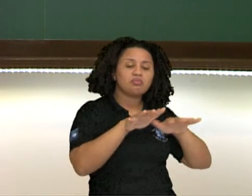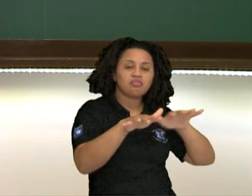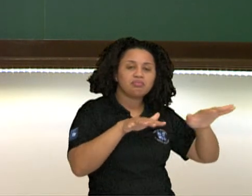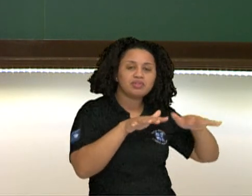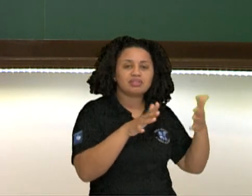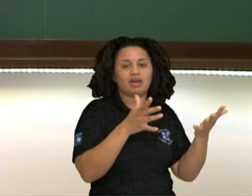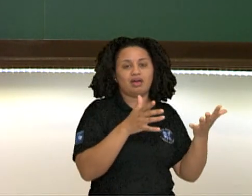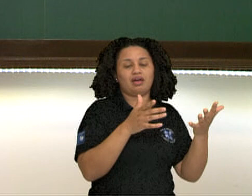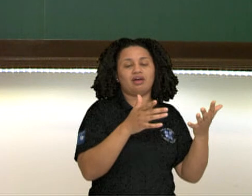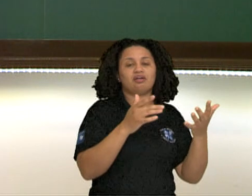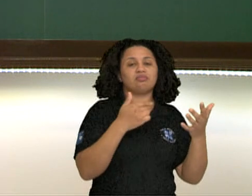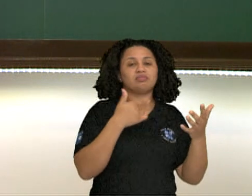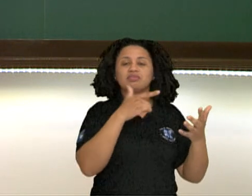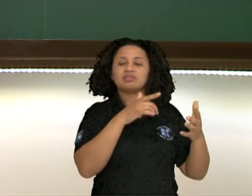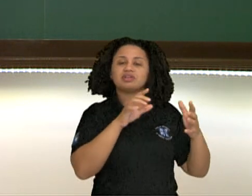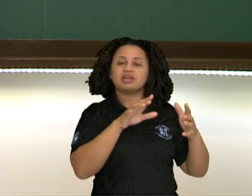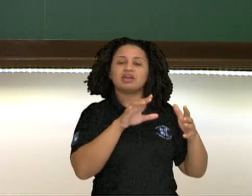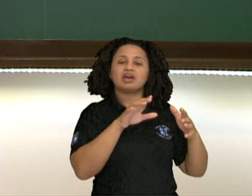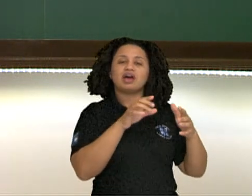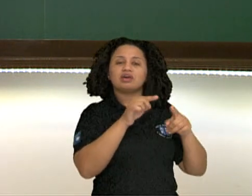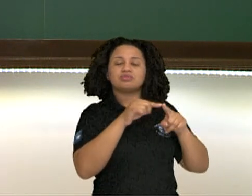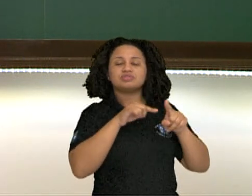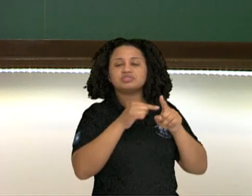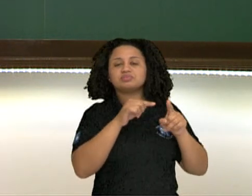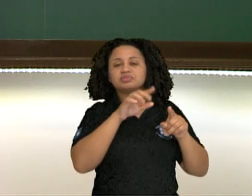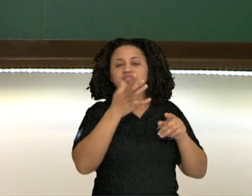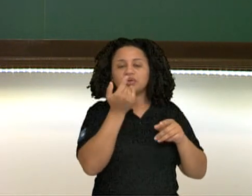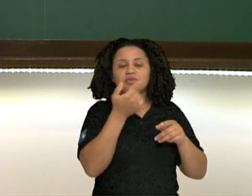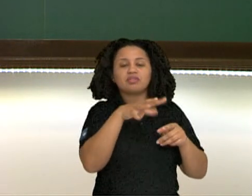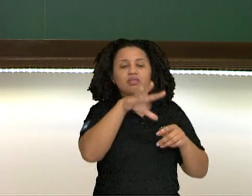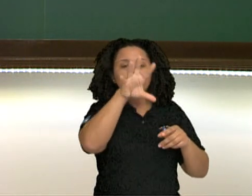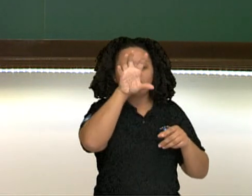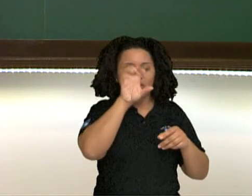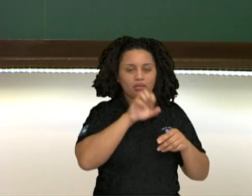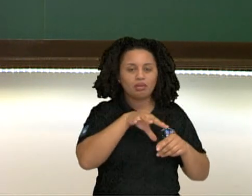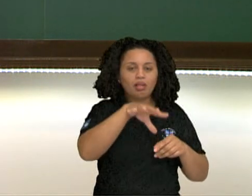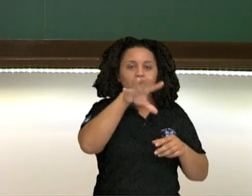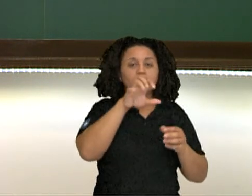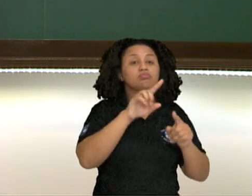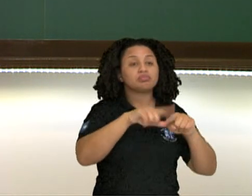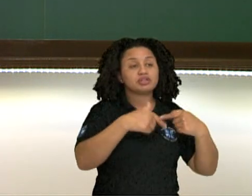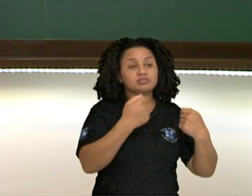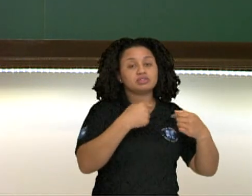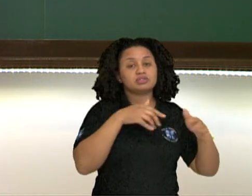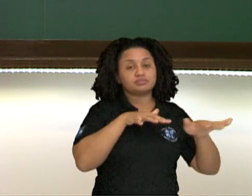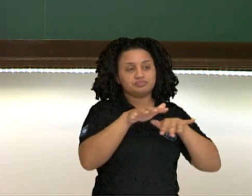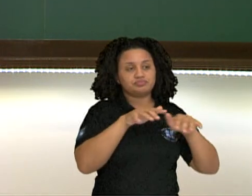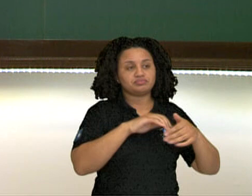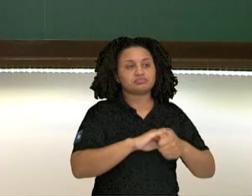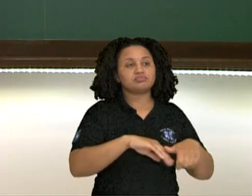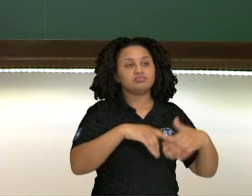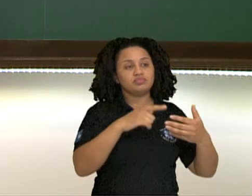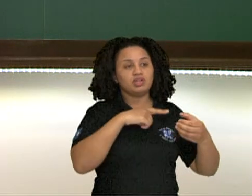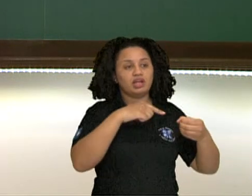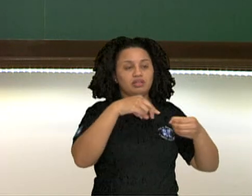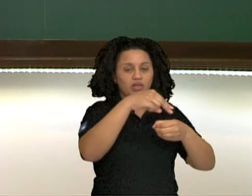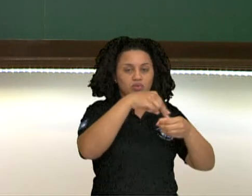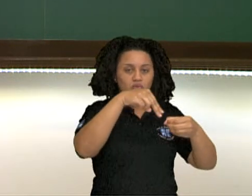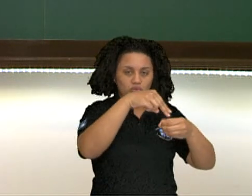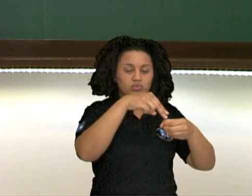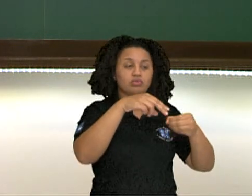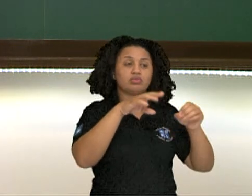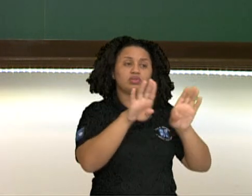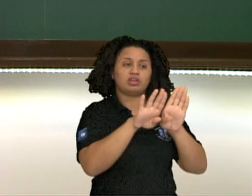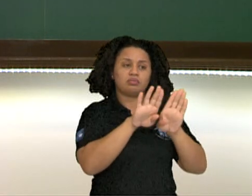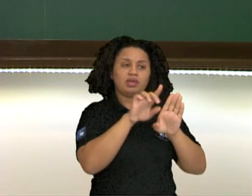locomoção para fagocitar algum tipo de alimento e aqui dentro a presença do núcleo a tem algumas particularidades